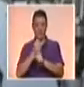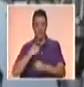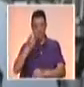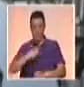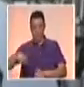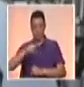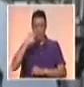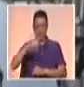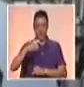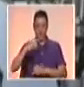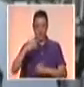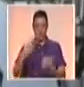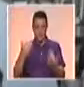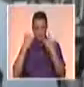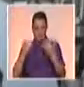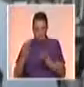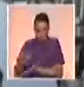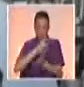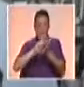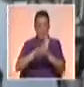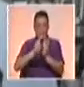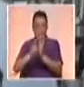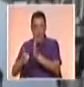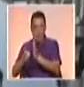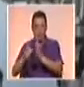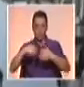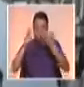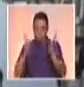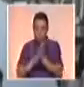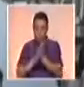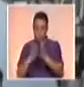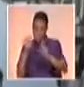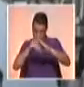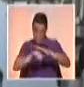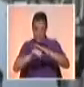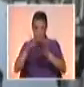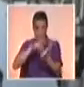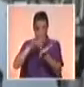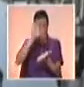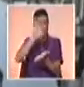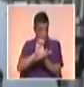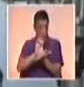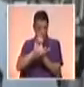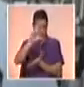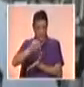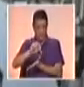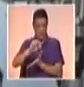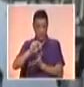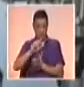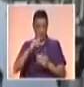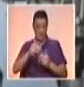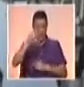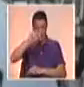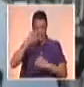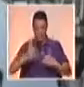que fazer um levantamento do vocabulário que iríamos inserir no próprio dicionário em si. Para além